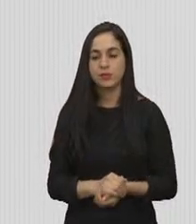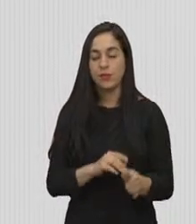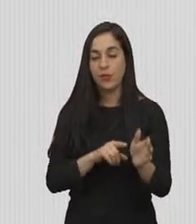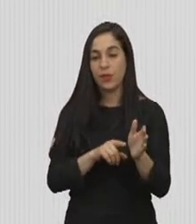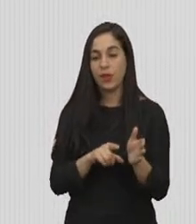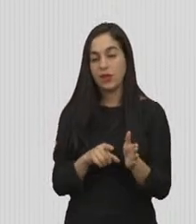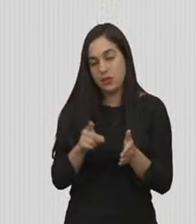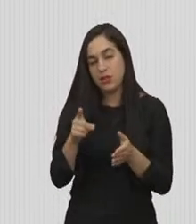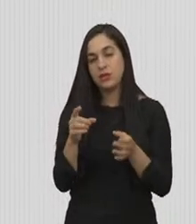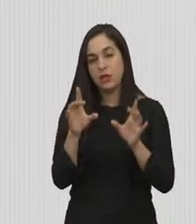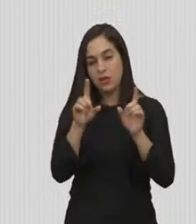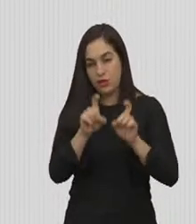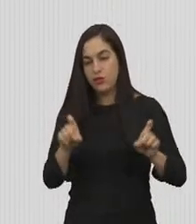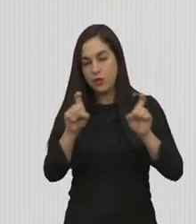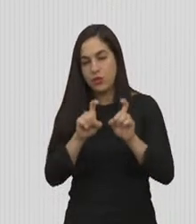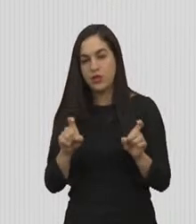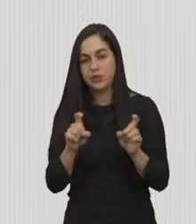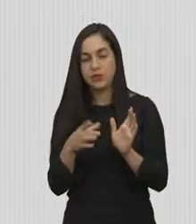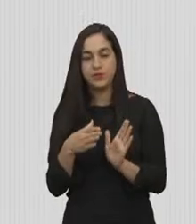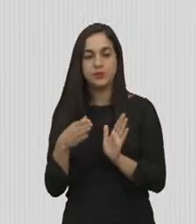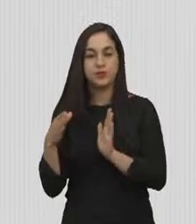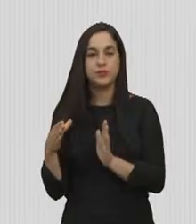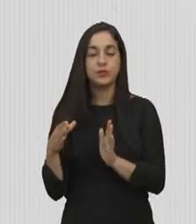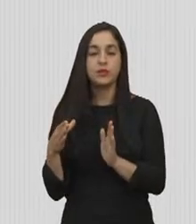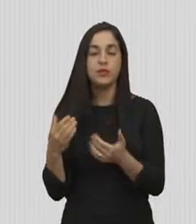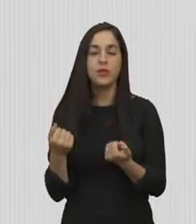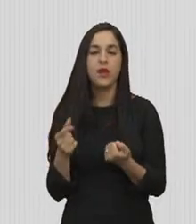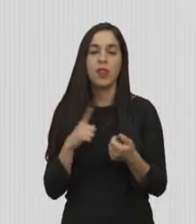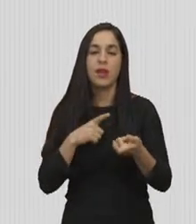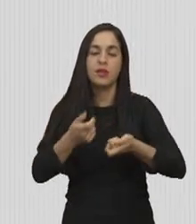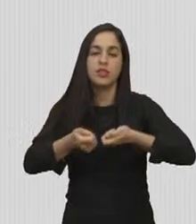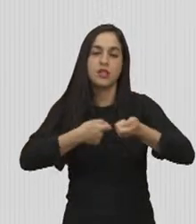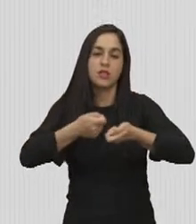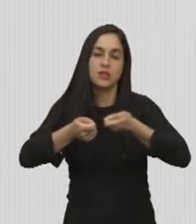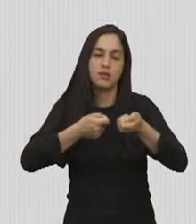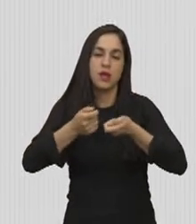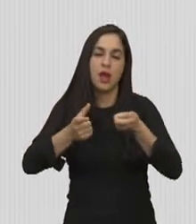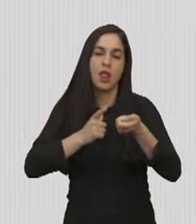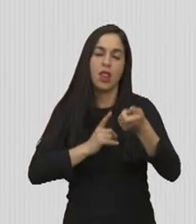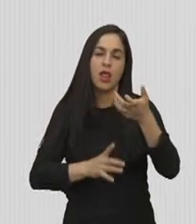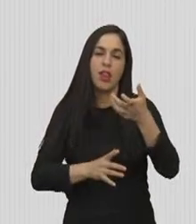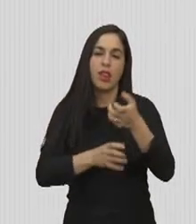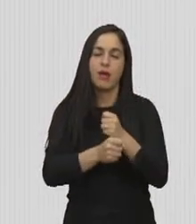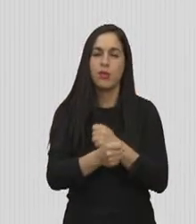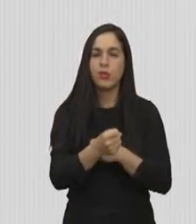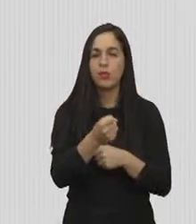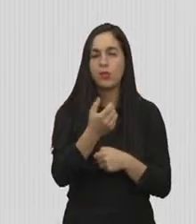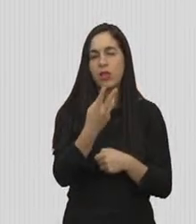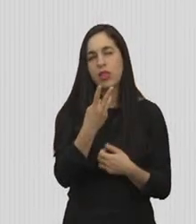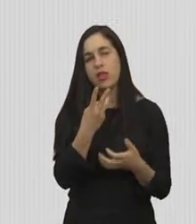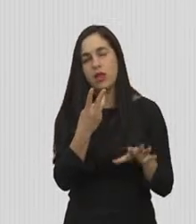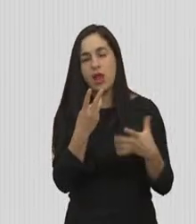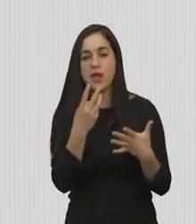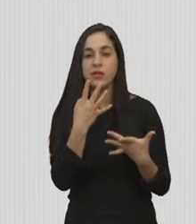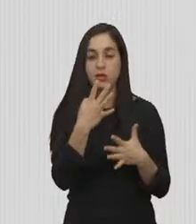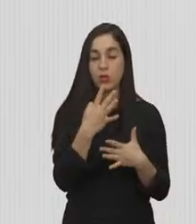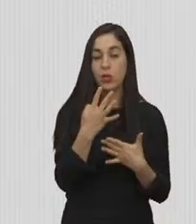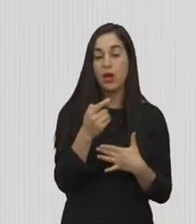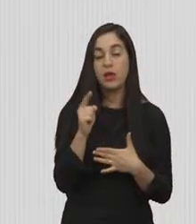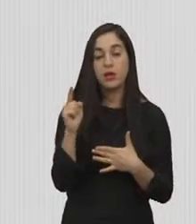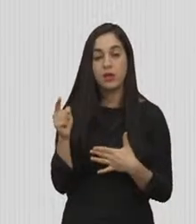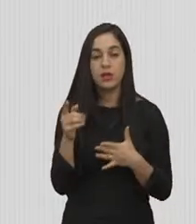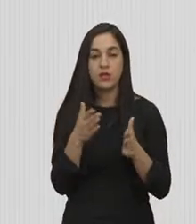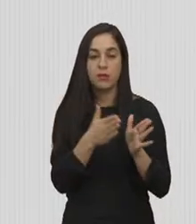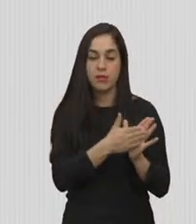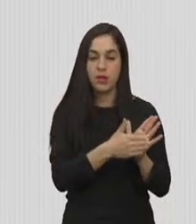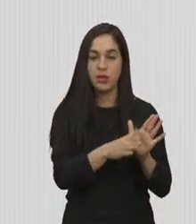tá? Na área de gestão e administração, então, a gente tem 4 eixos no nosso campus, que é essa área de